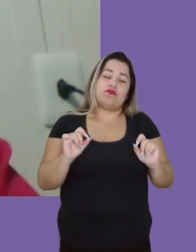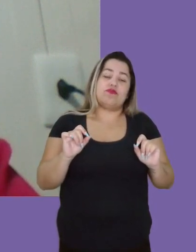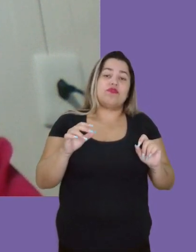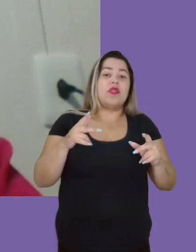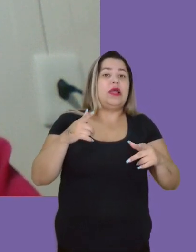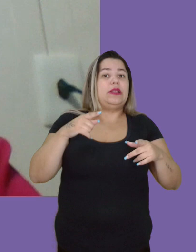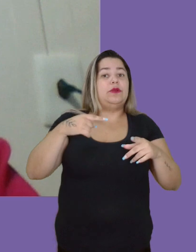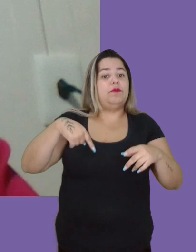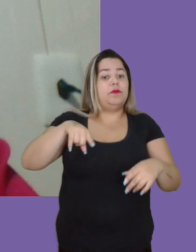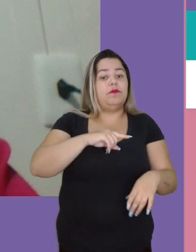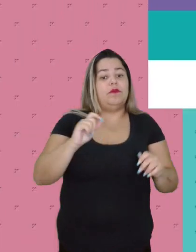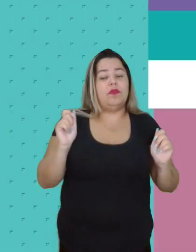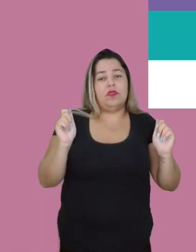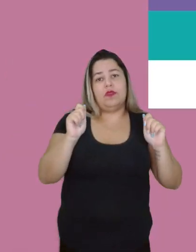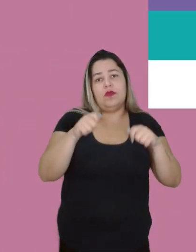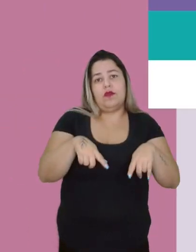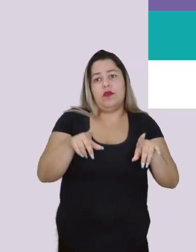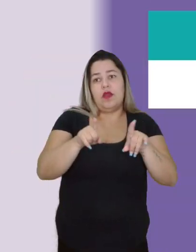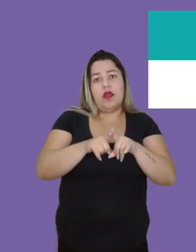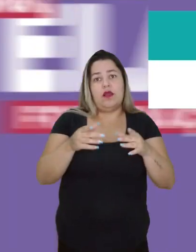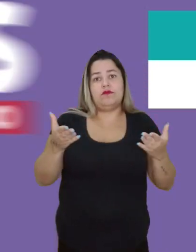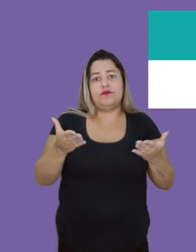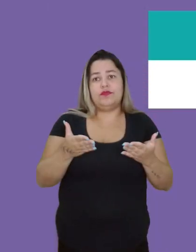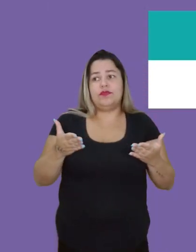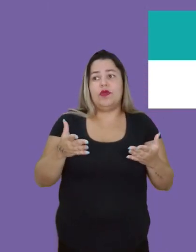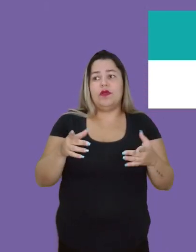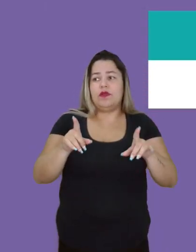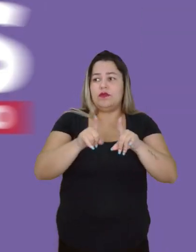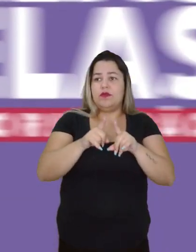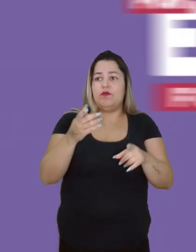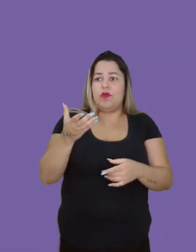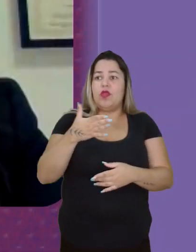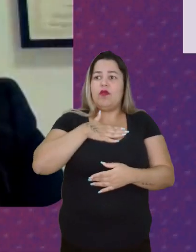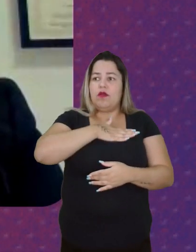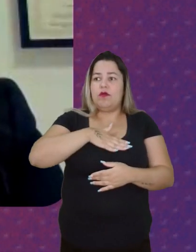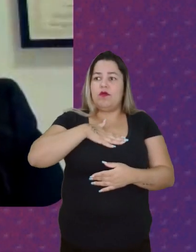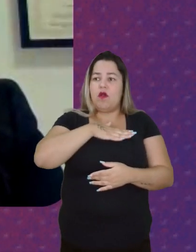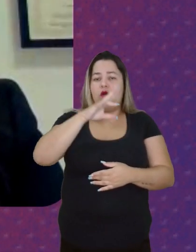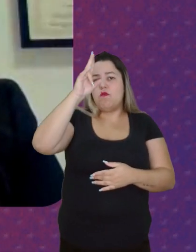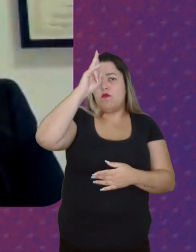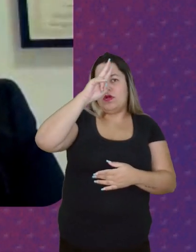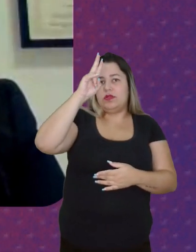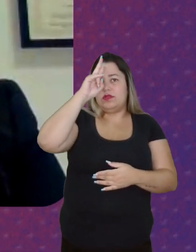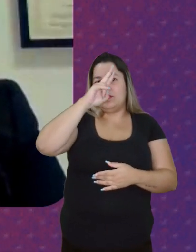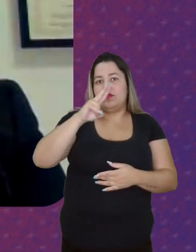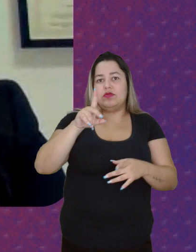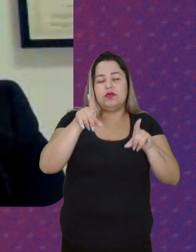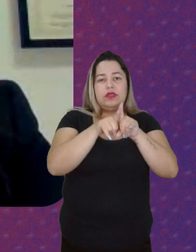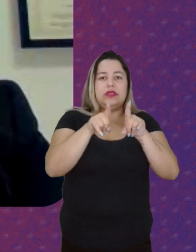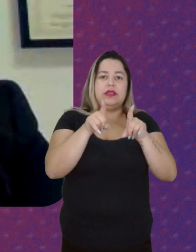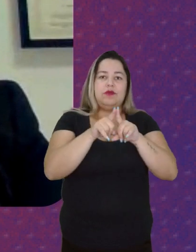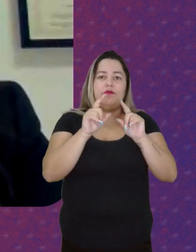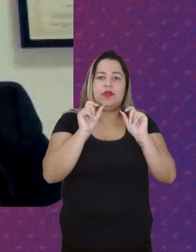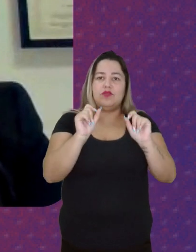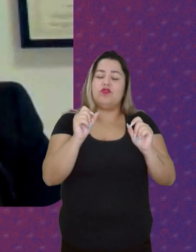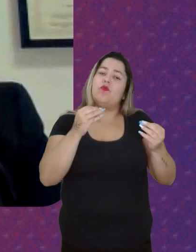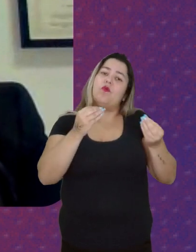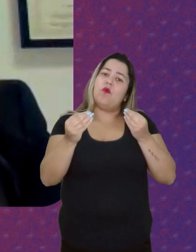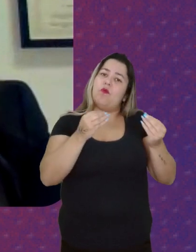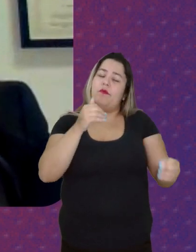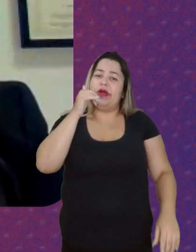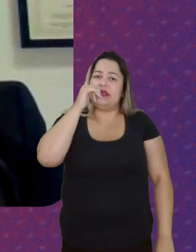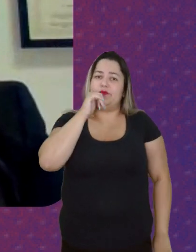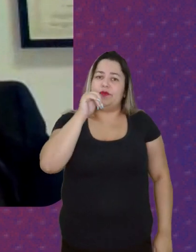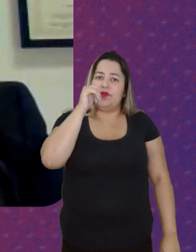adequar as nossas necessidades atuais, né. Vamos fazer aqui primeiro uma recordação, um histórico, uma memória de como as